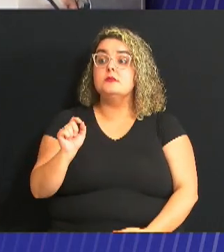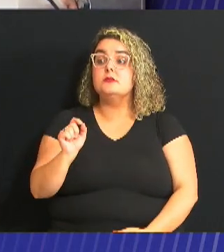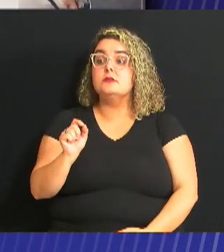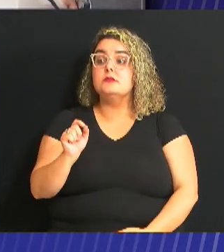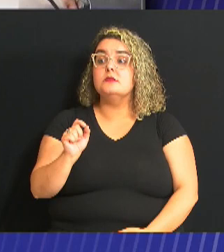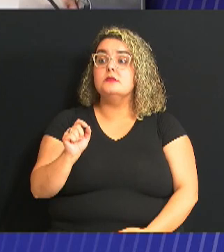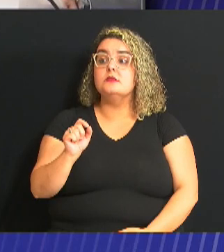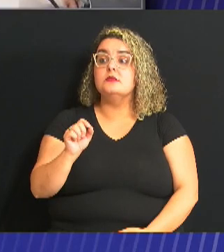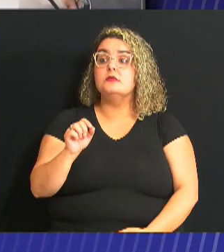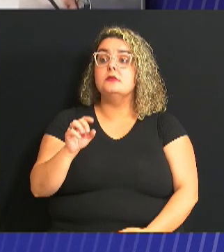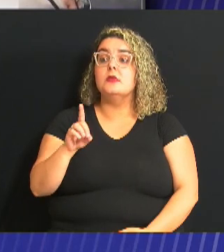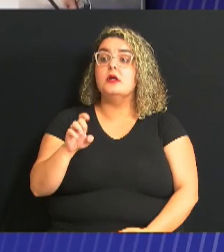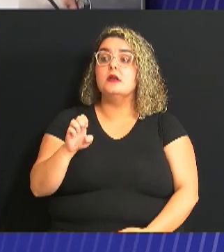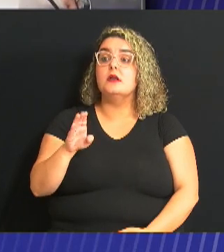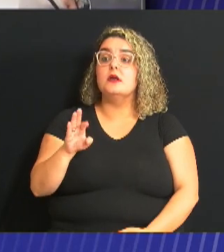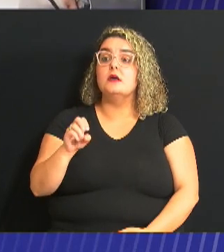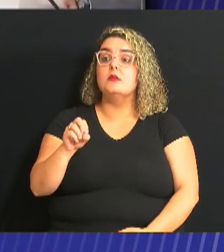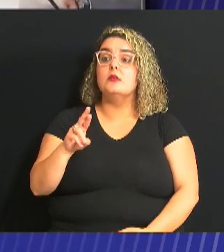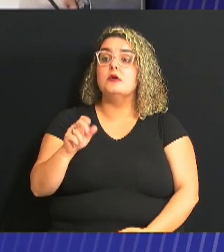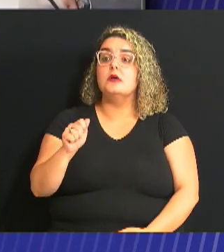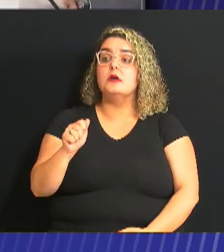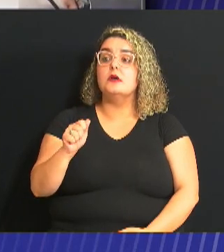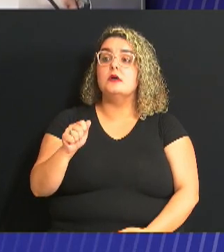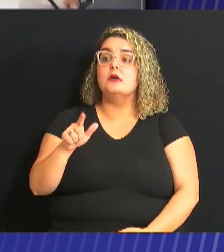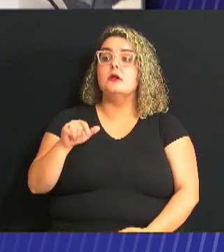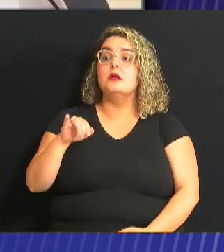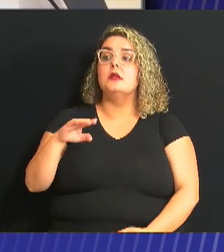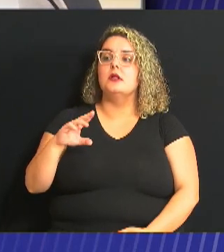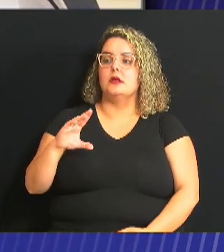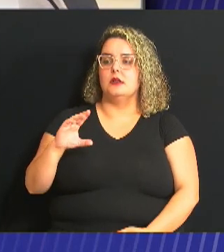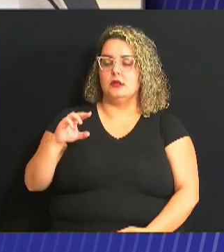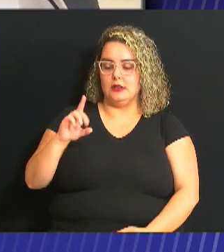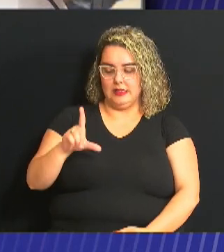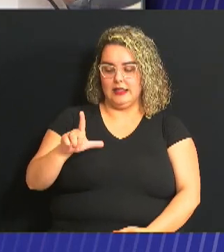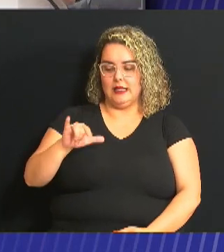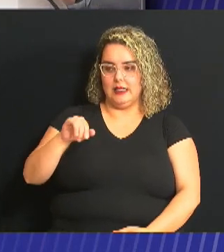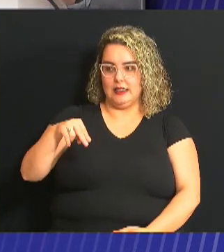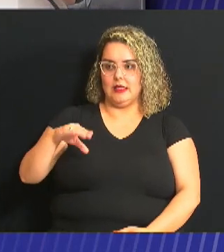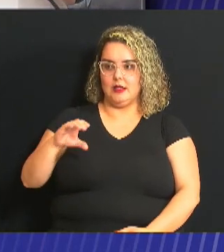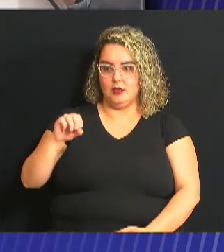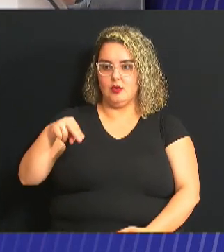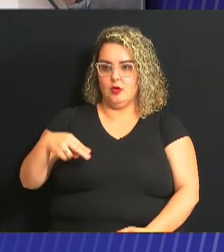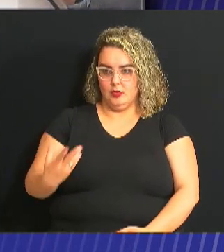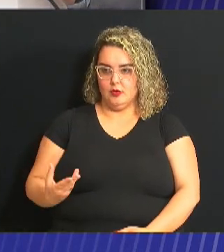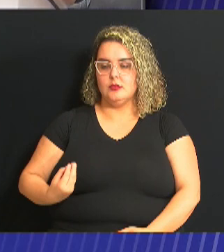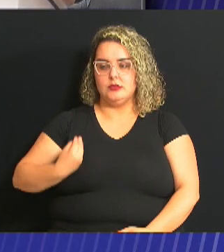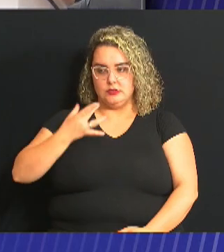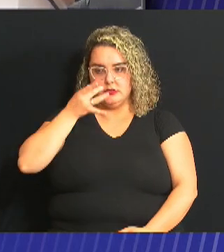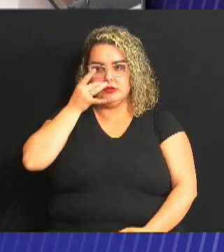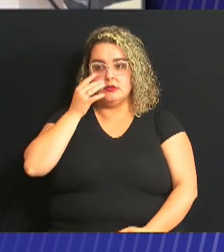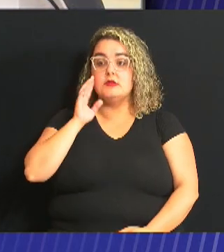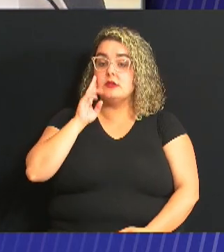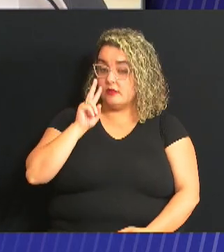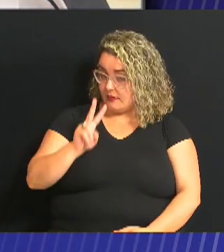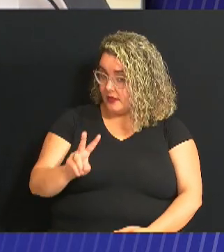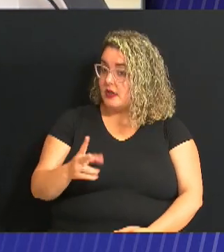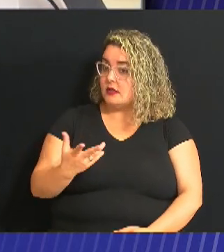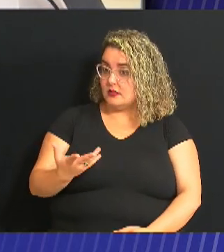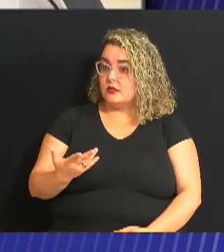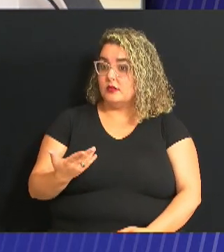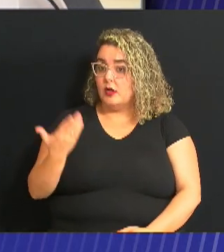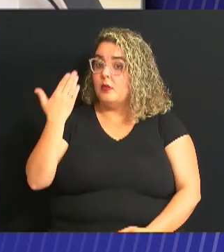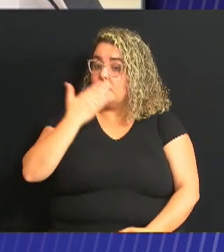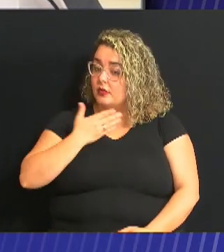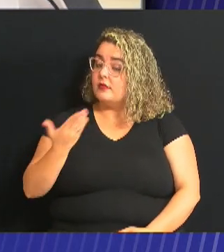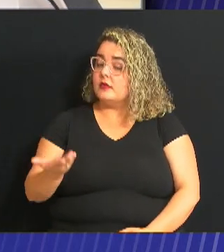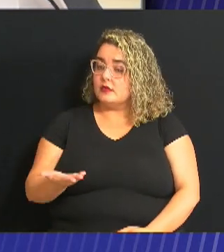a Débora e o Lincoln, então, que estão aqui, né, estão testemunhando, estão atestando